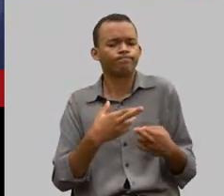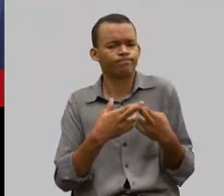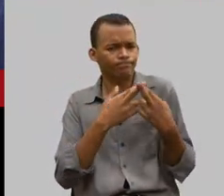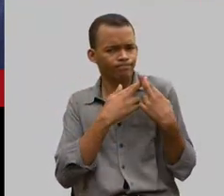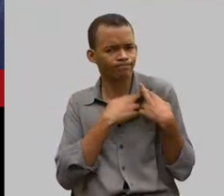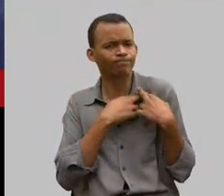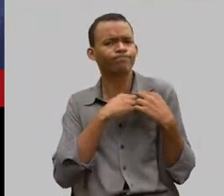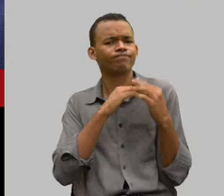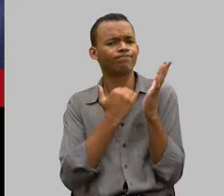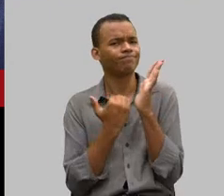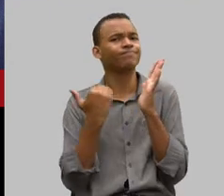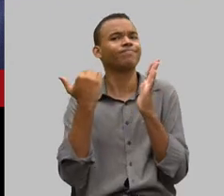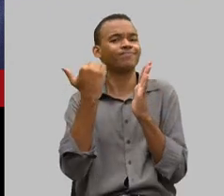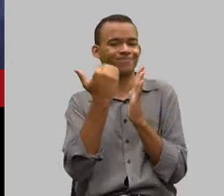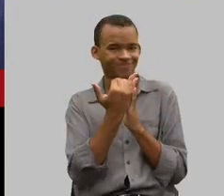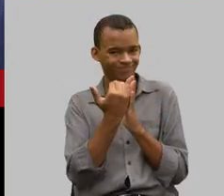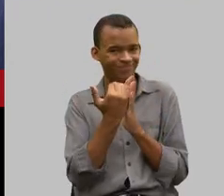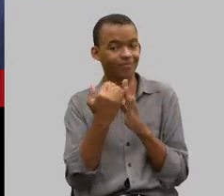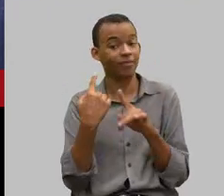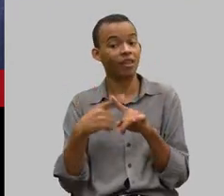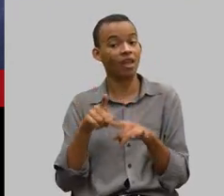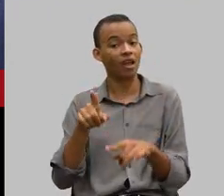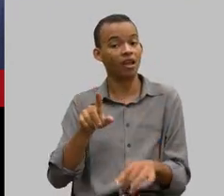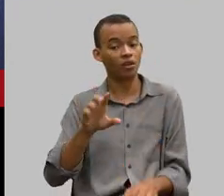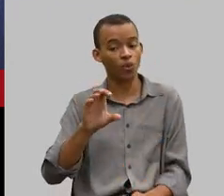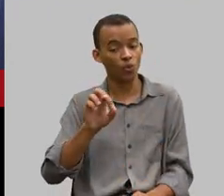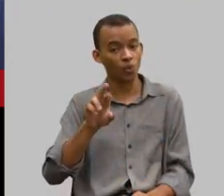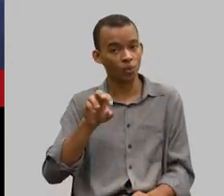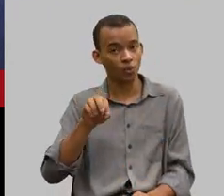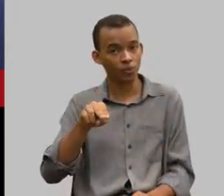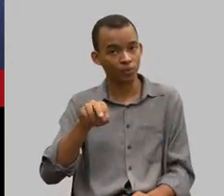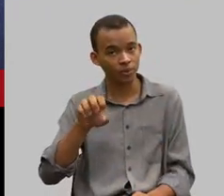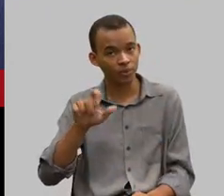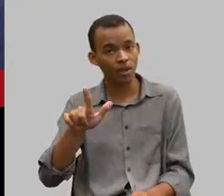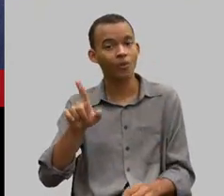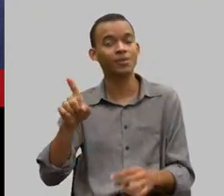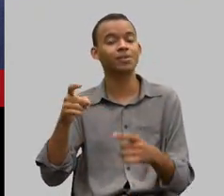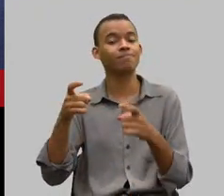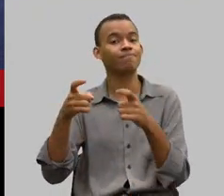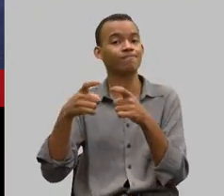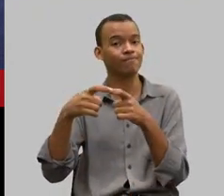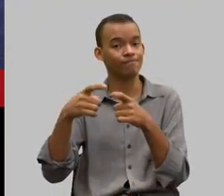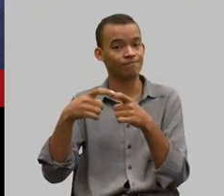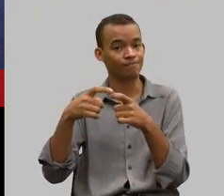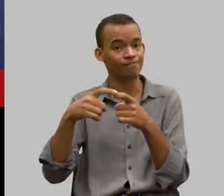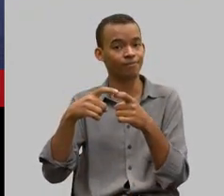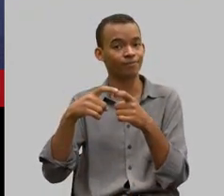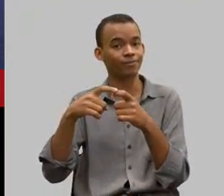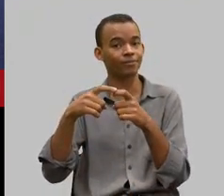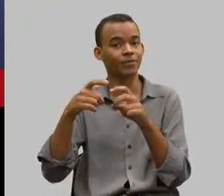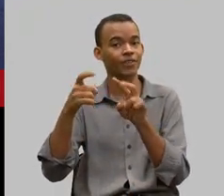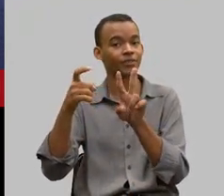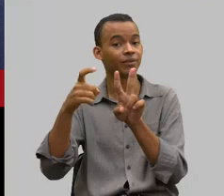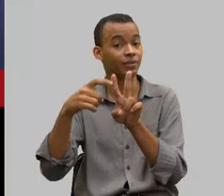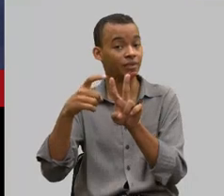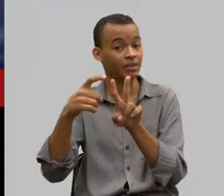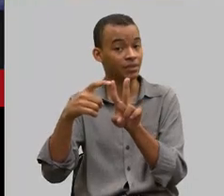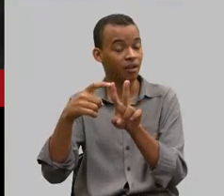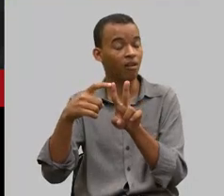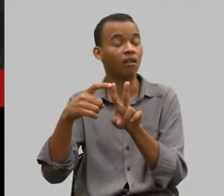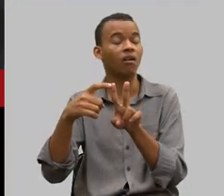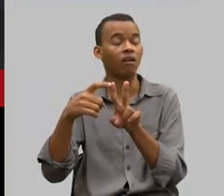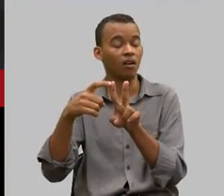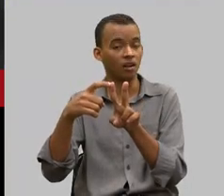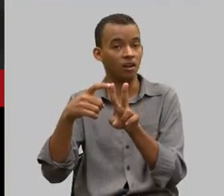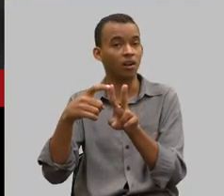todos aqui sabem mas além de coronel né e médico veterinário mas ele é um grande acadêmico Coronel Henrique